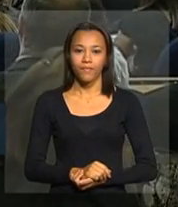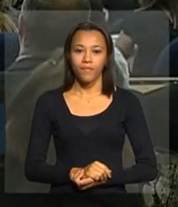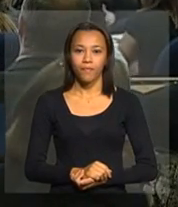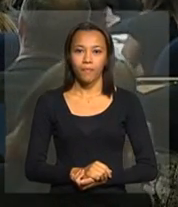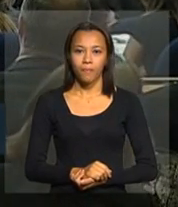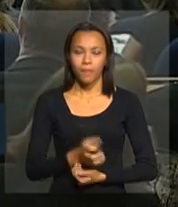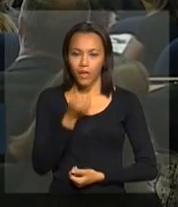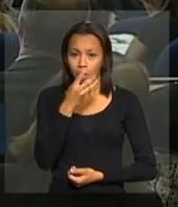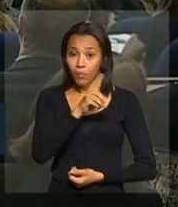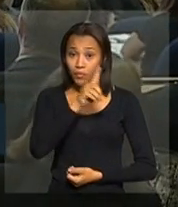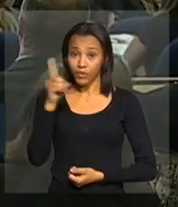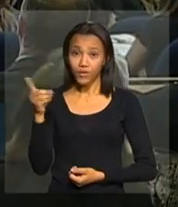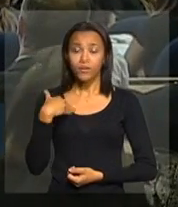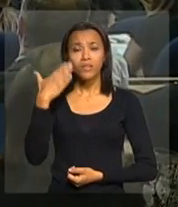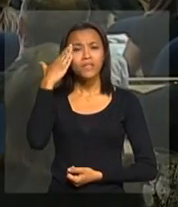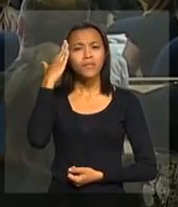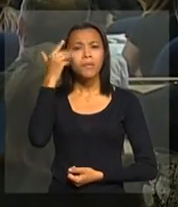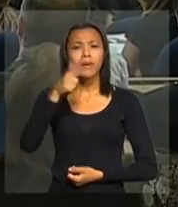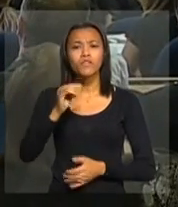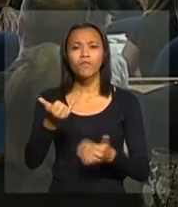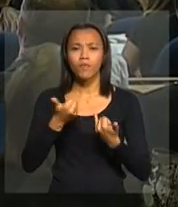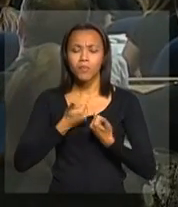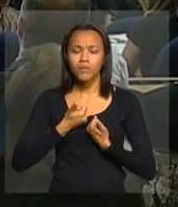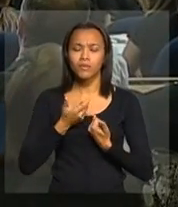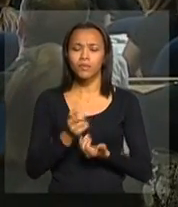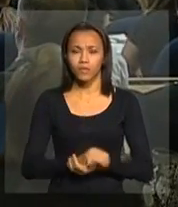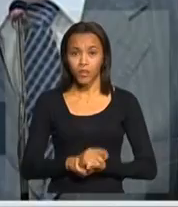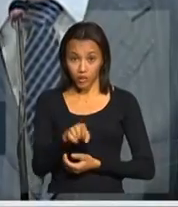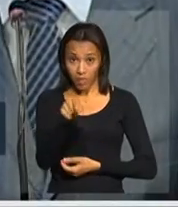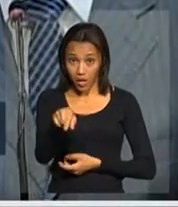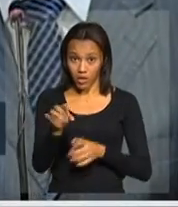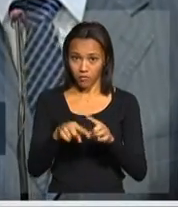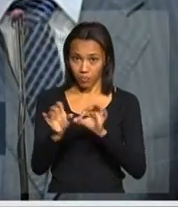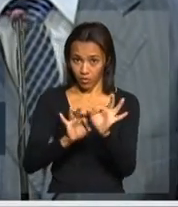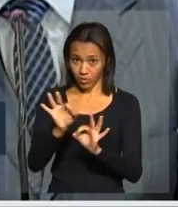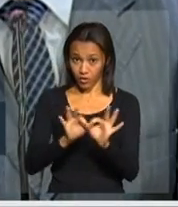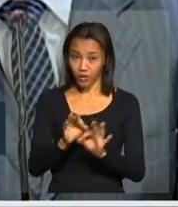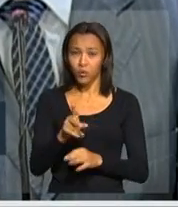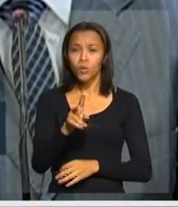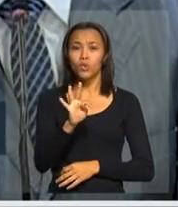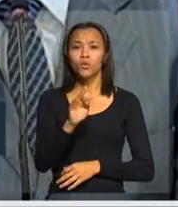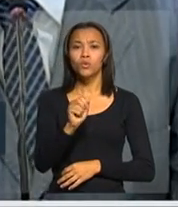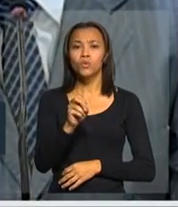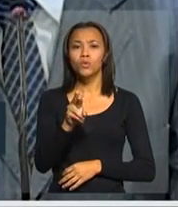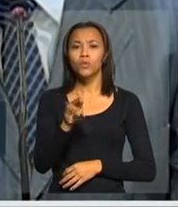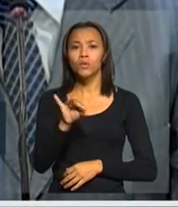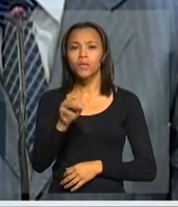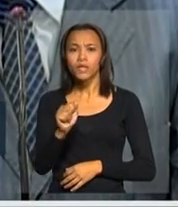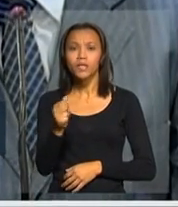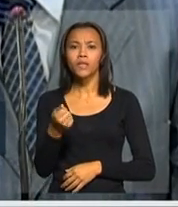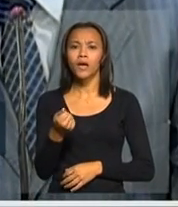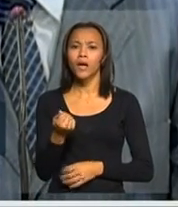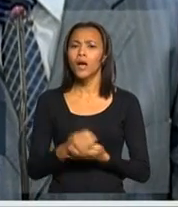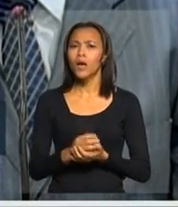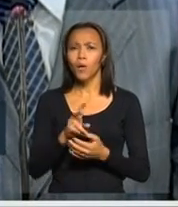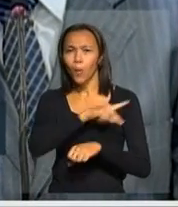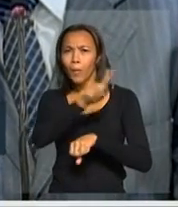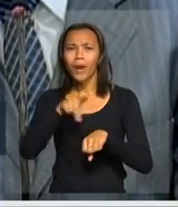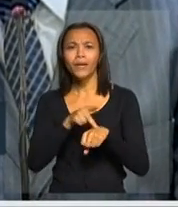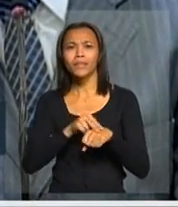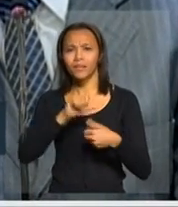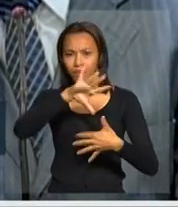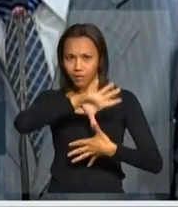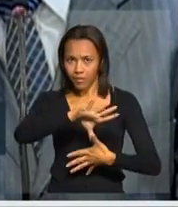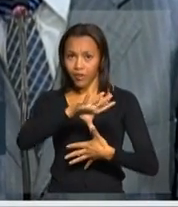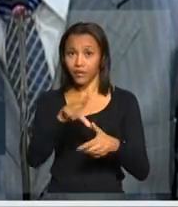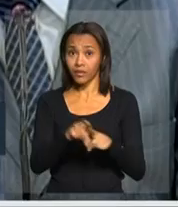Ministro, bom dia. Eu queria ter um pouco mais de informação sobre esse projeto, essa tutoria com países da América Latina